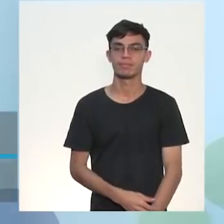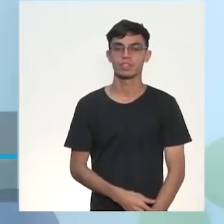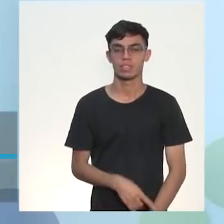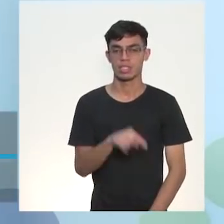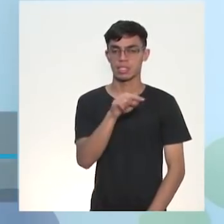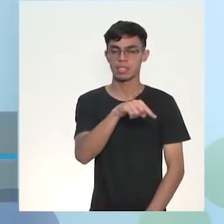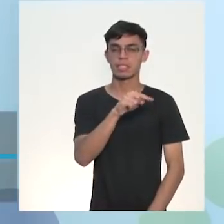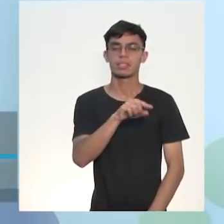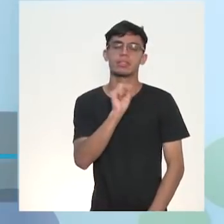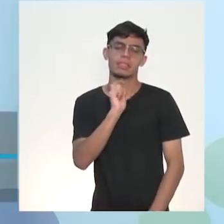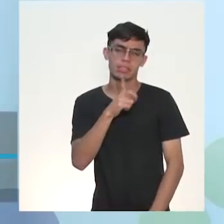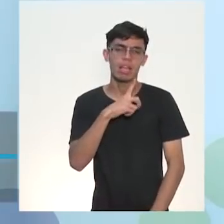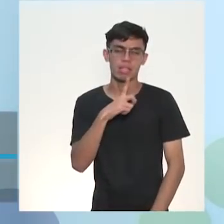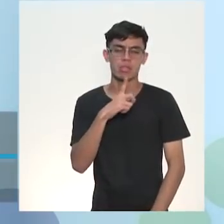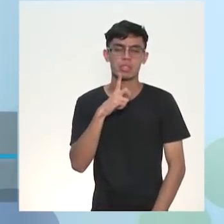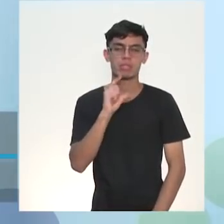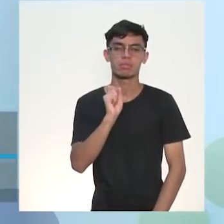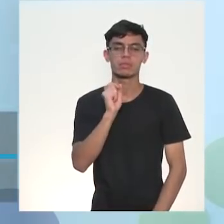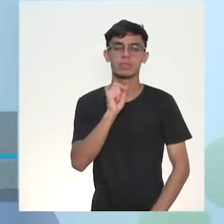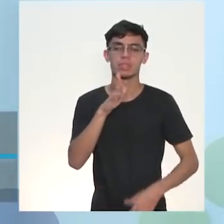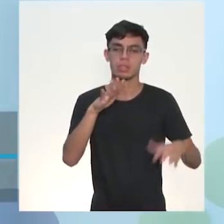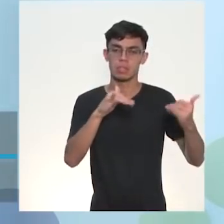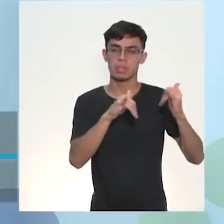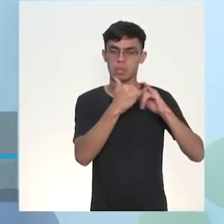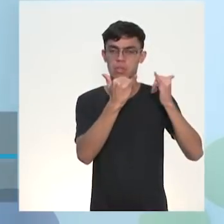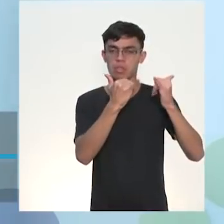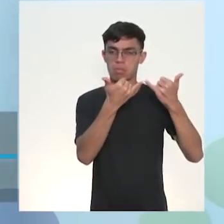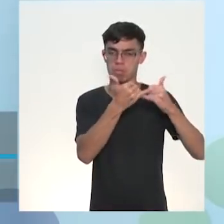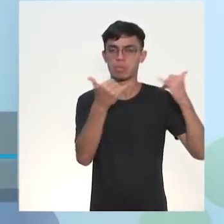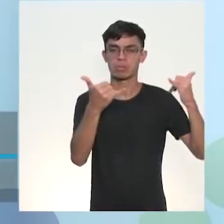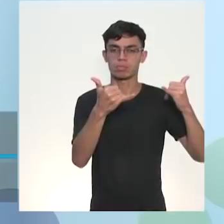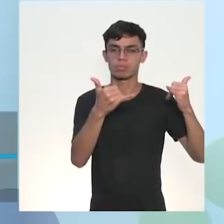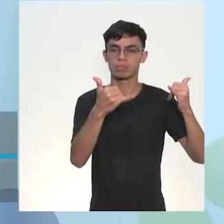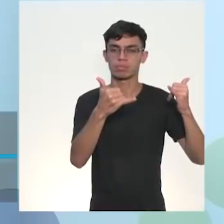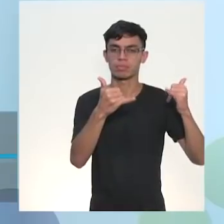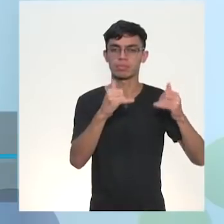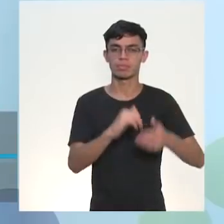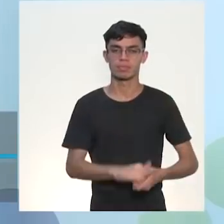garante que é uma eficiência energética para a energia térmica.